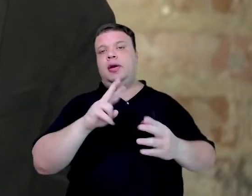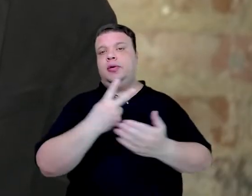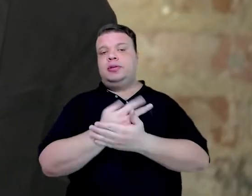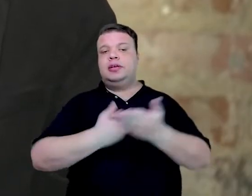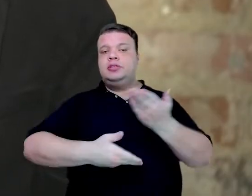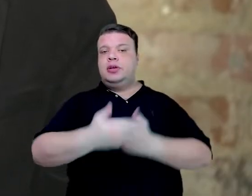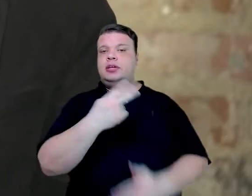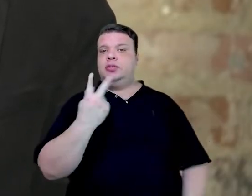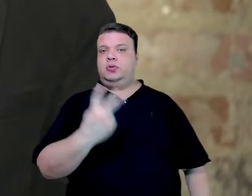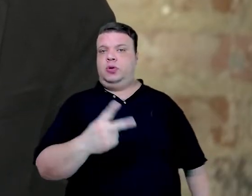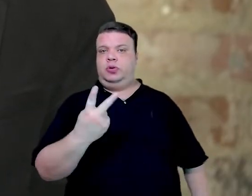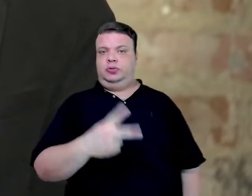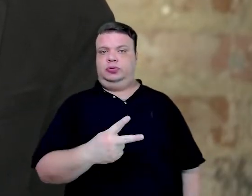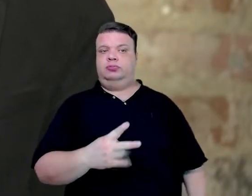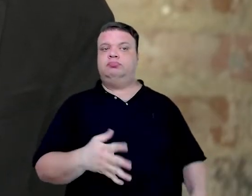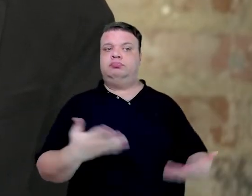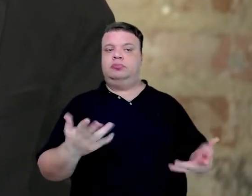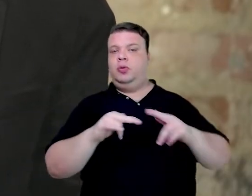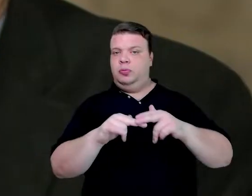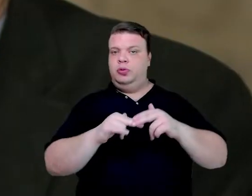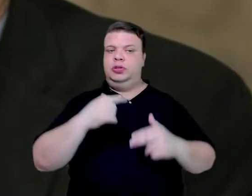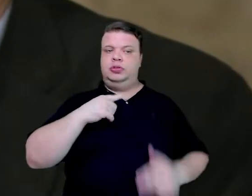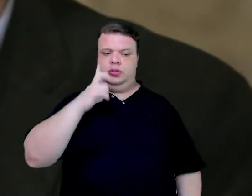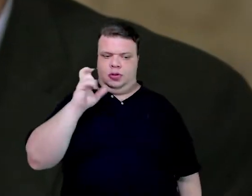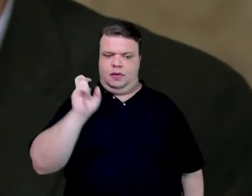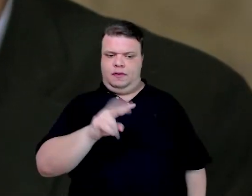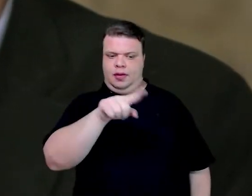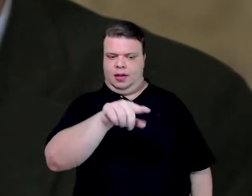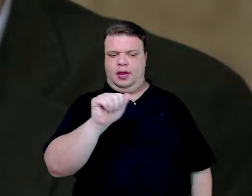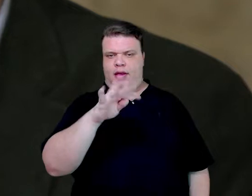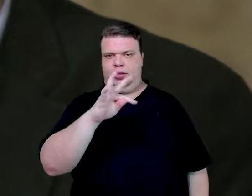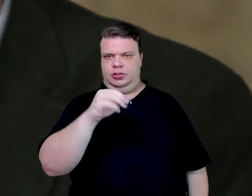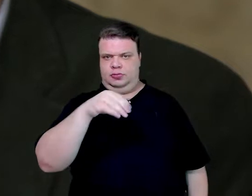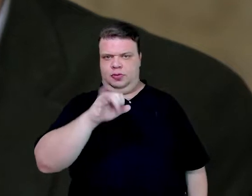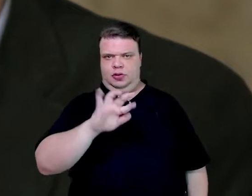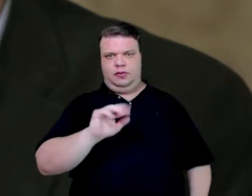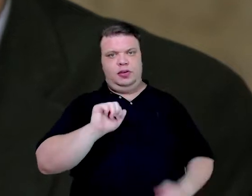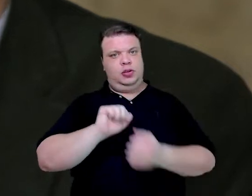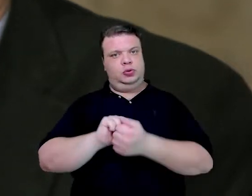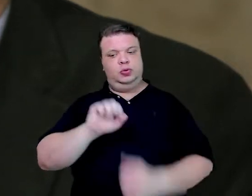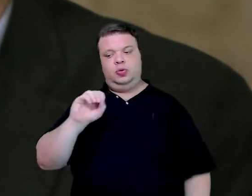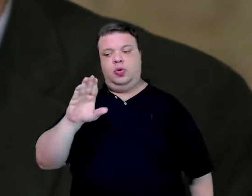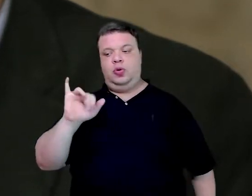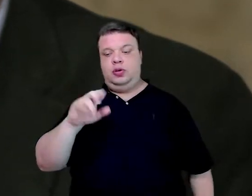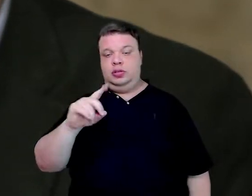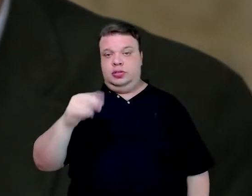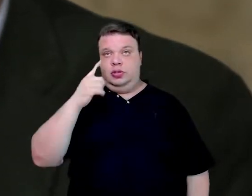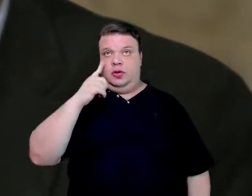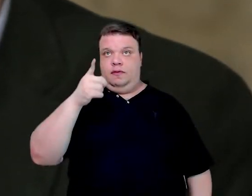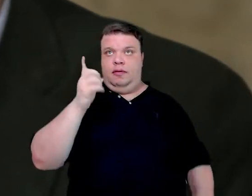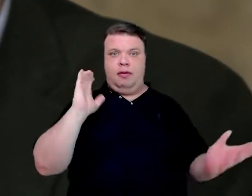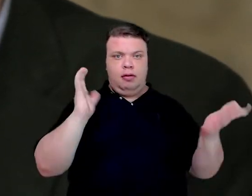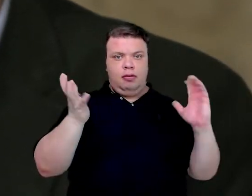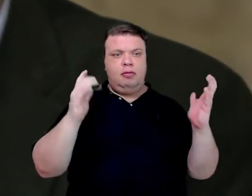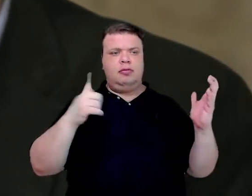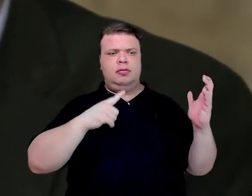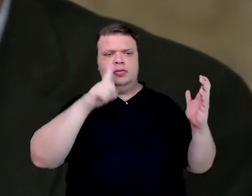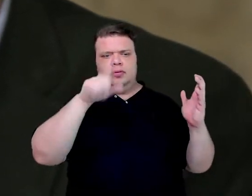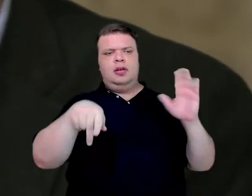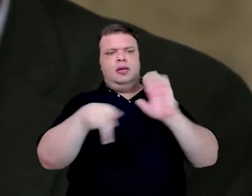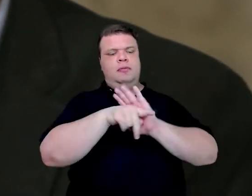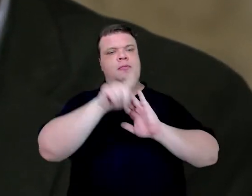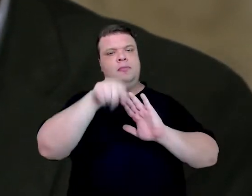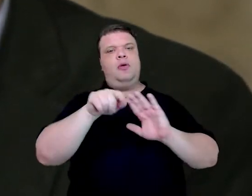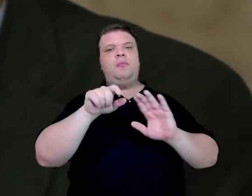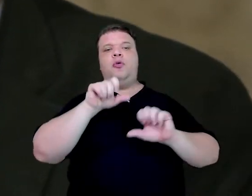semelhantes, ocorre grande interação entre eles. Por isso, na interface oceano-atmosfera, a circulação atmosférica provoca